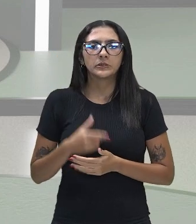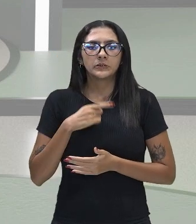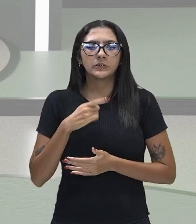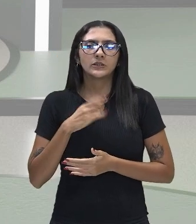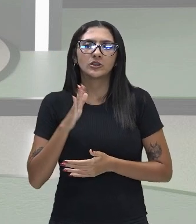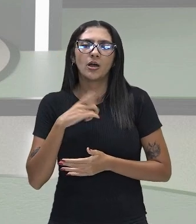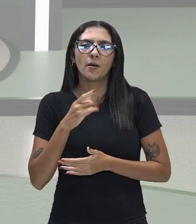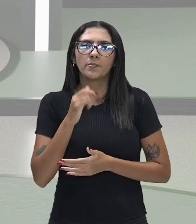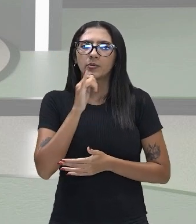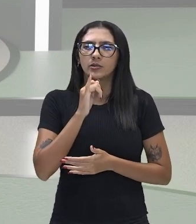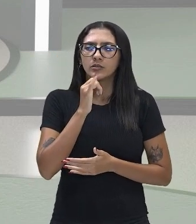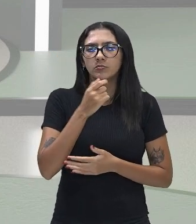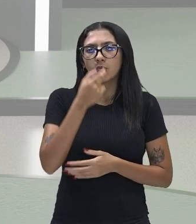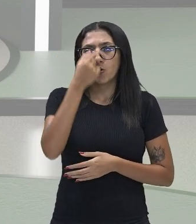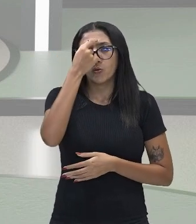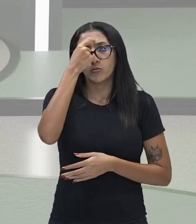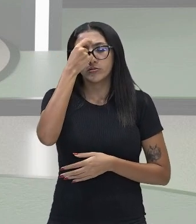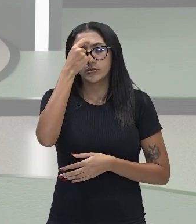para